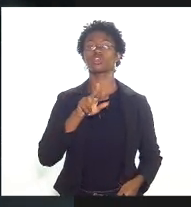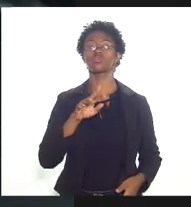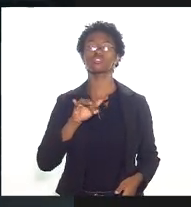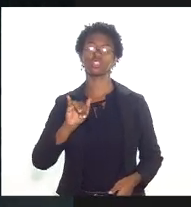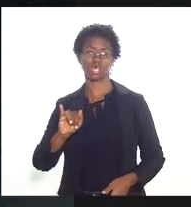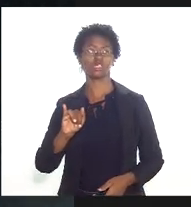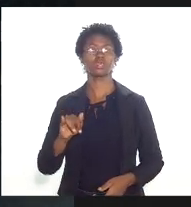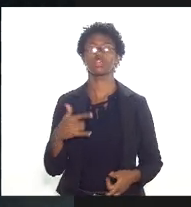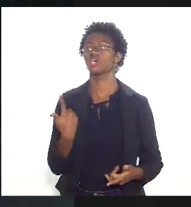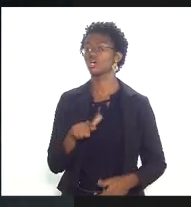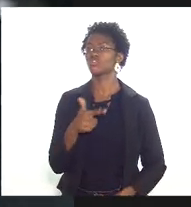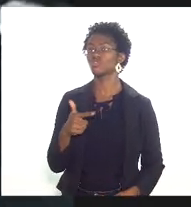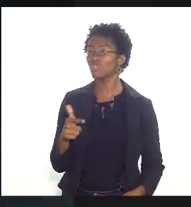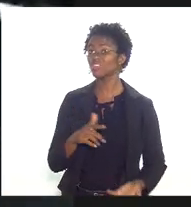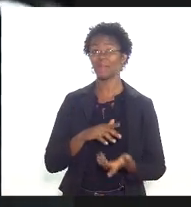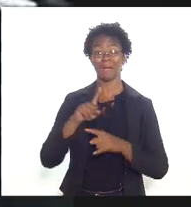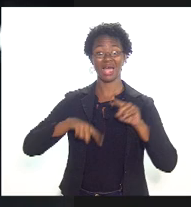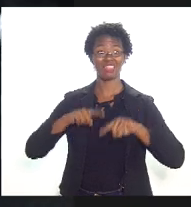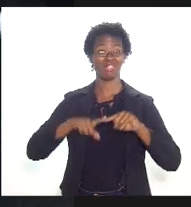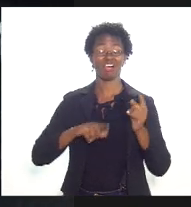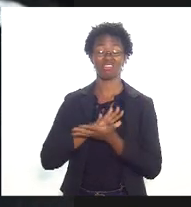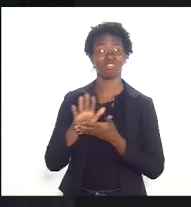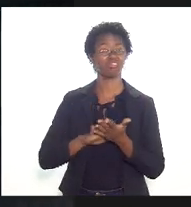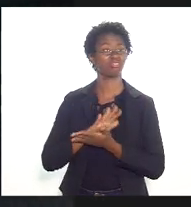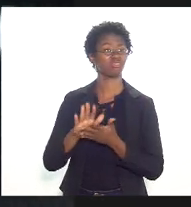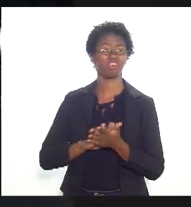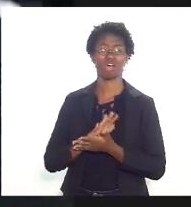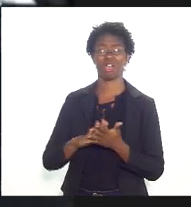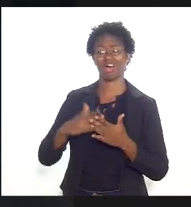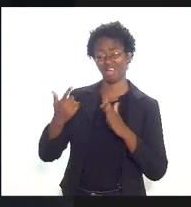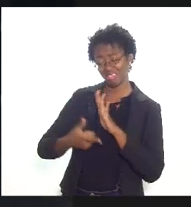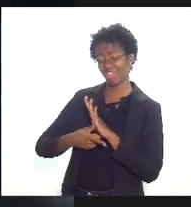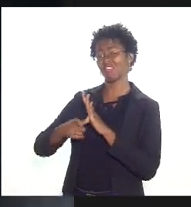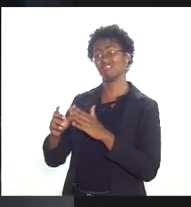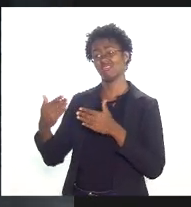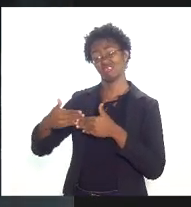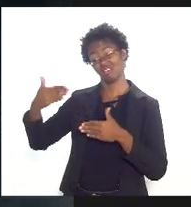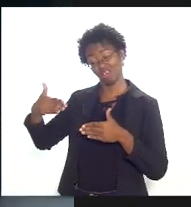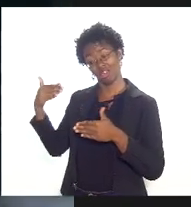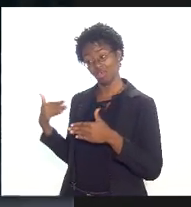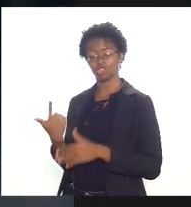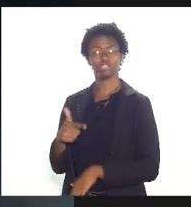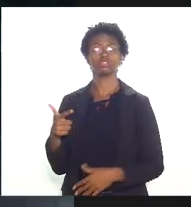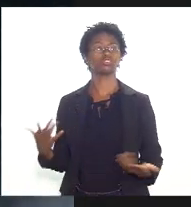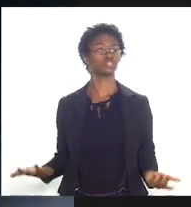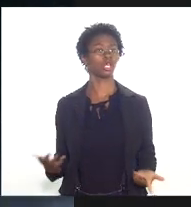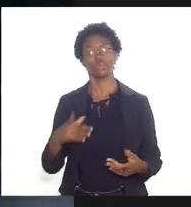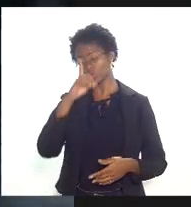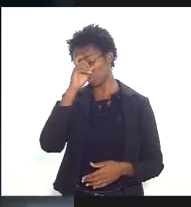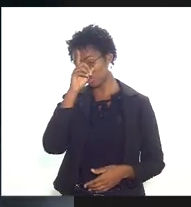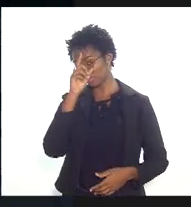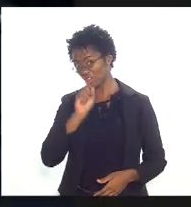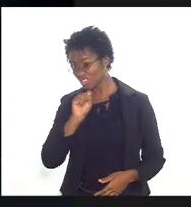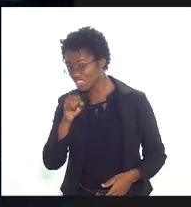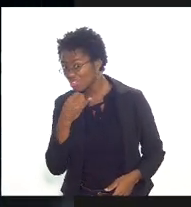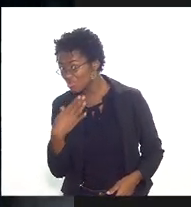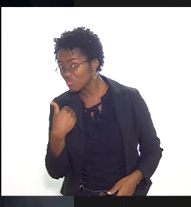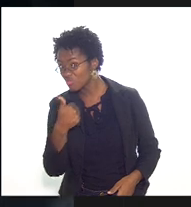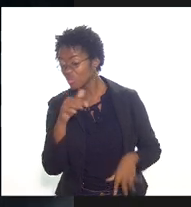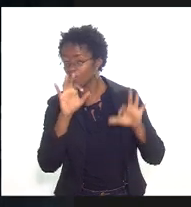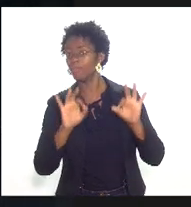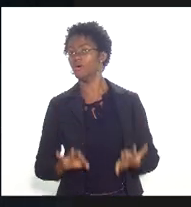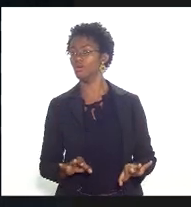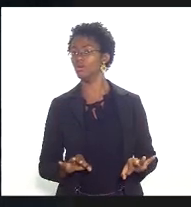porque não temos de somos que já vem desde a gestão dele que cadastrar de campanha tivesse funcionado só não tirou